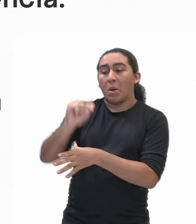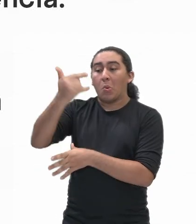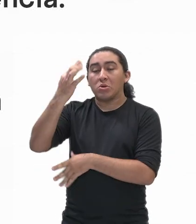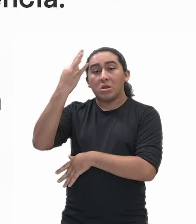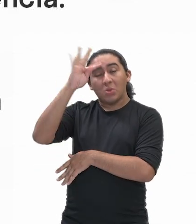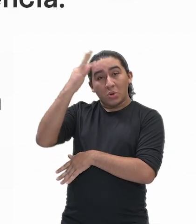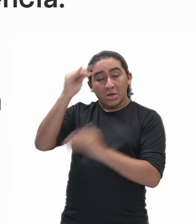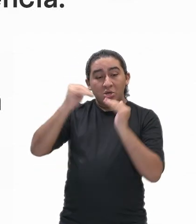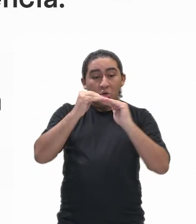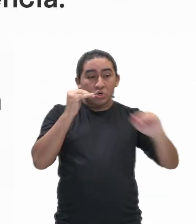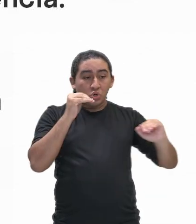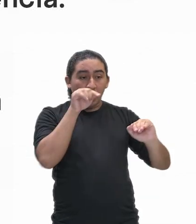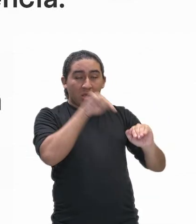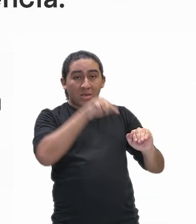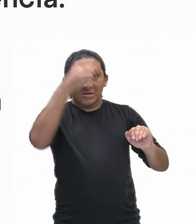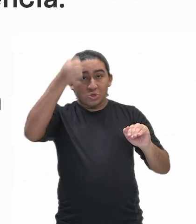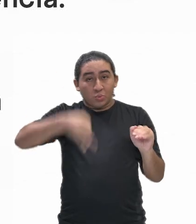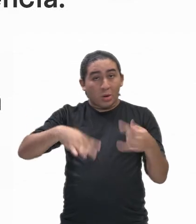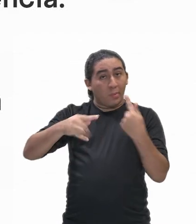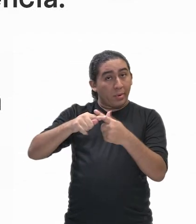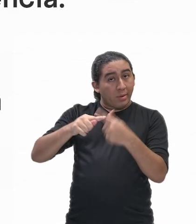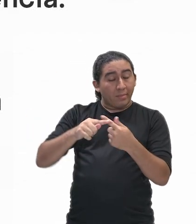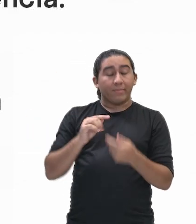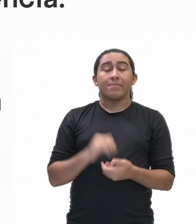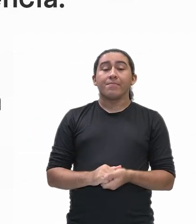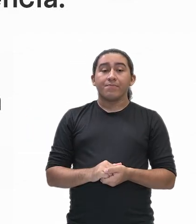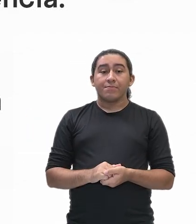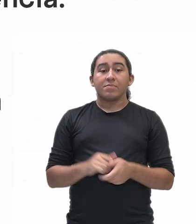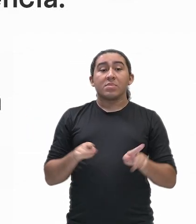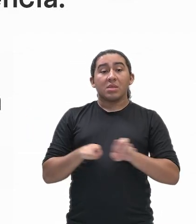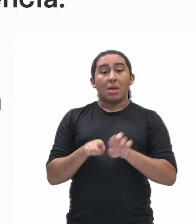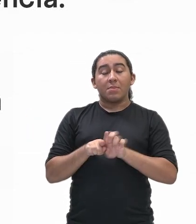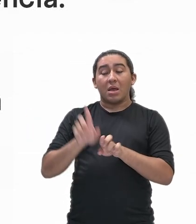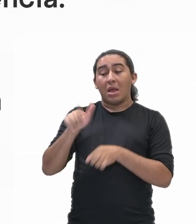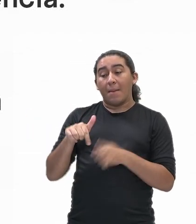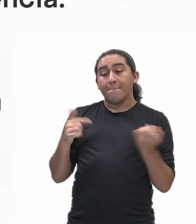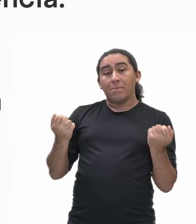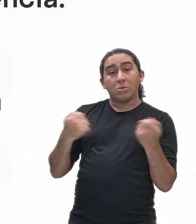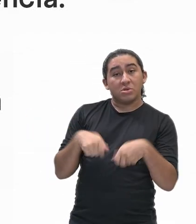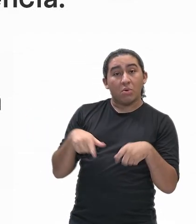dessa teoria colocada. E a falibilidade, que é